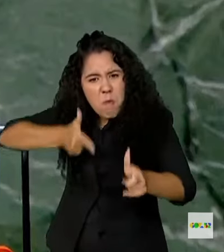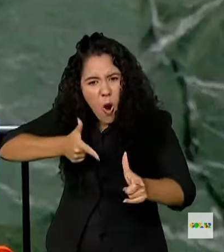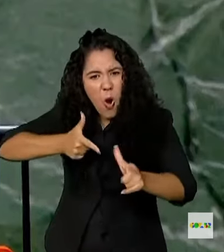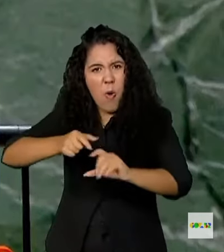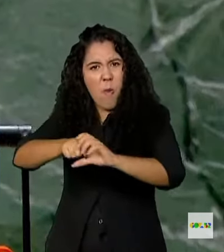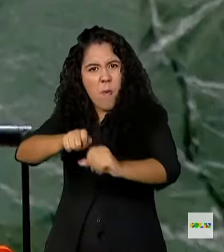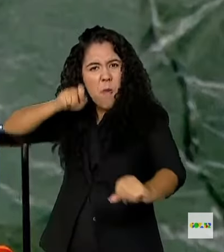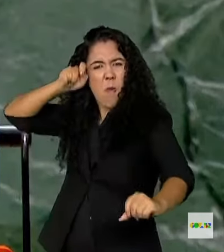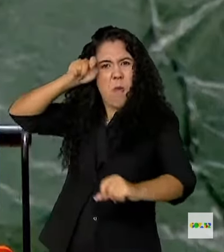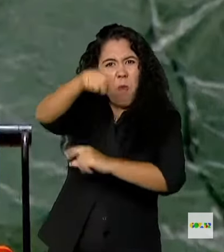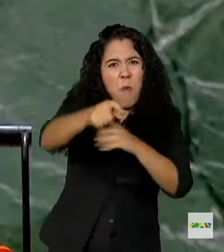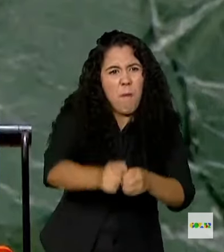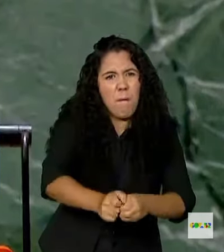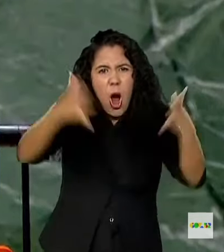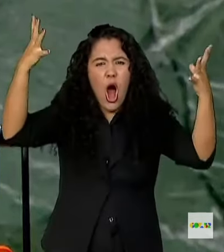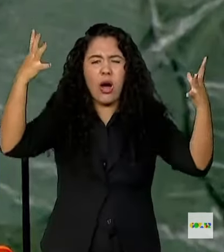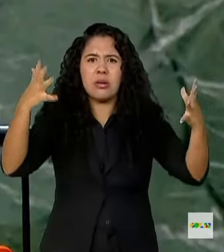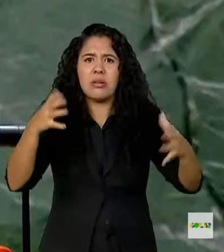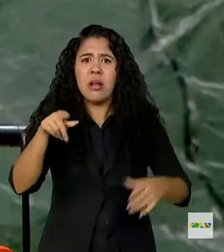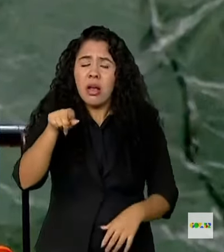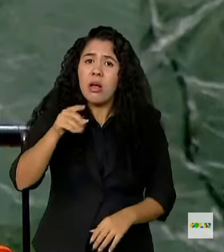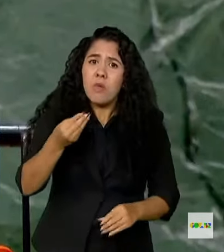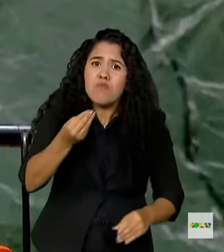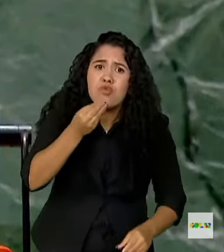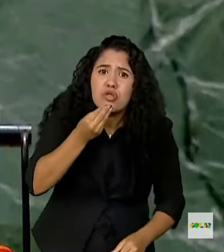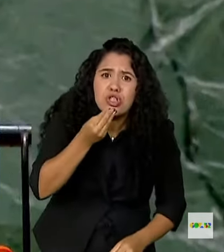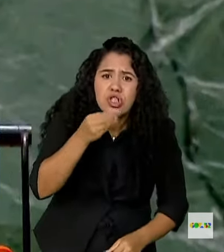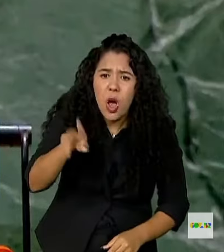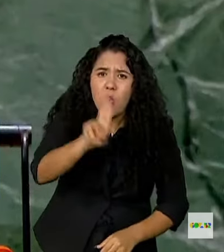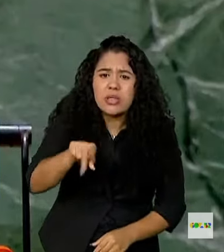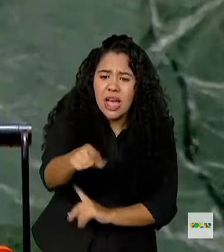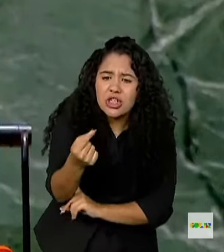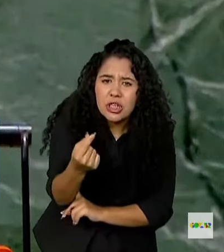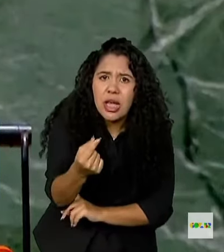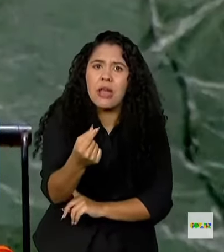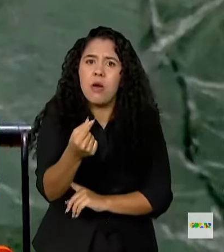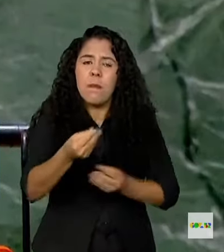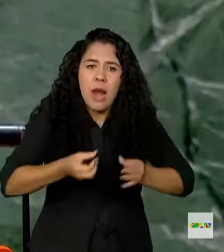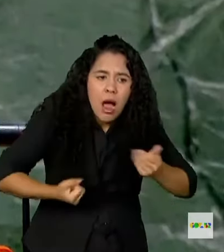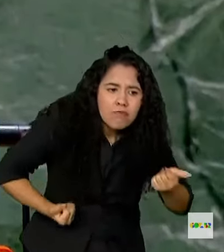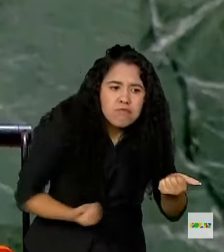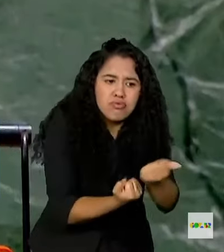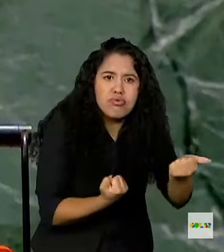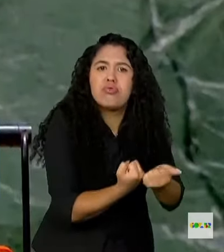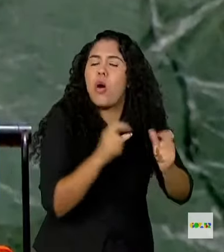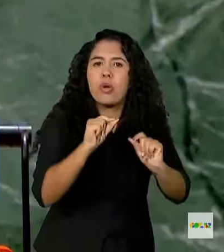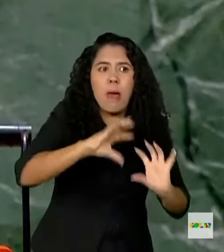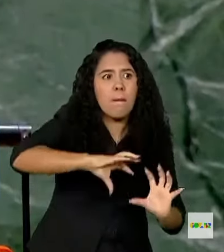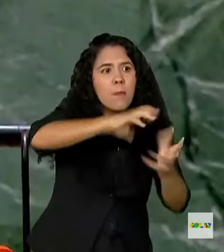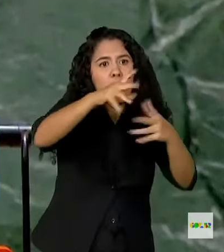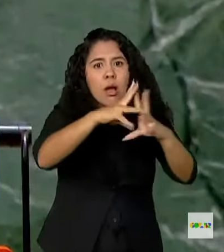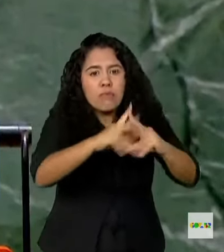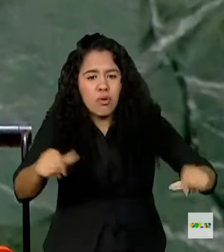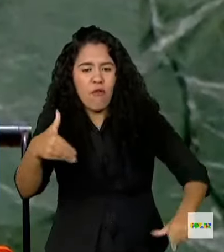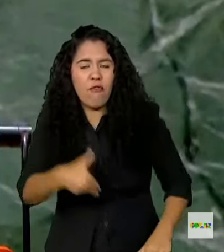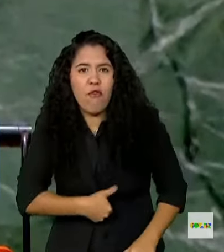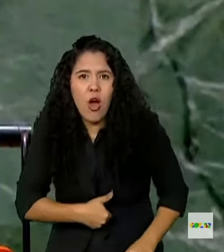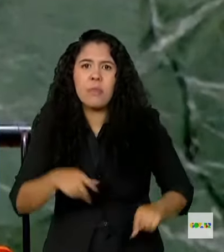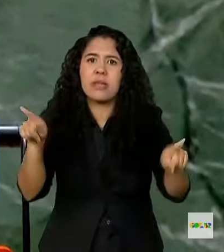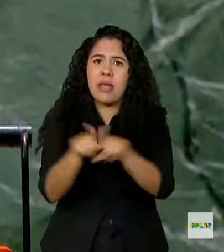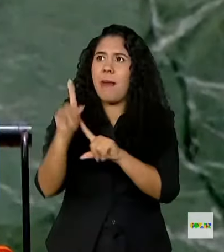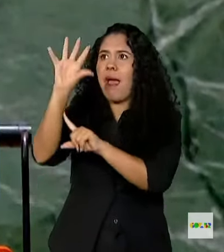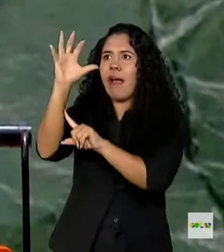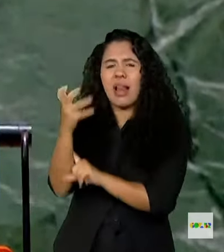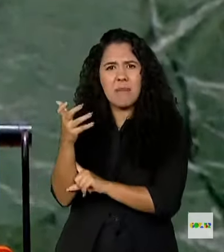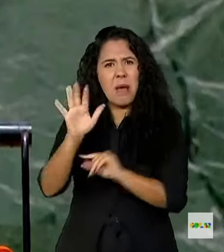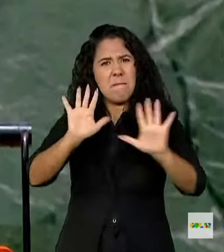recursos poderiam ter sido utilizados para combater a fome e enfrentar a mudança do clima. O que se vê